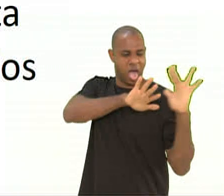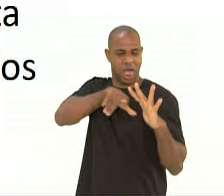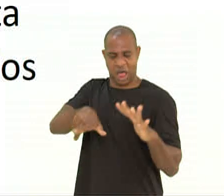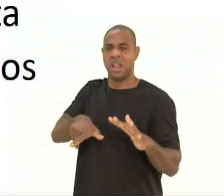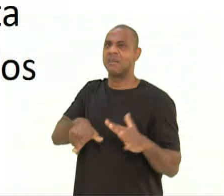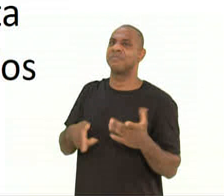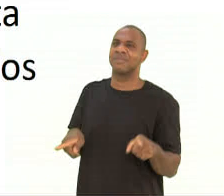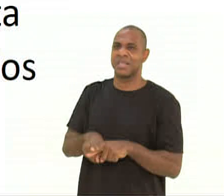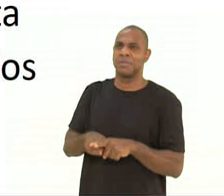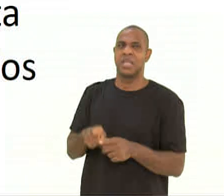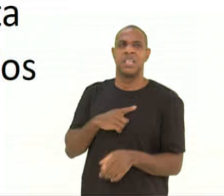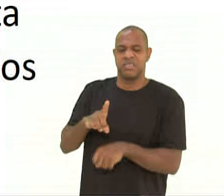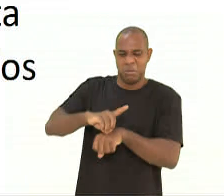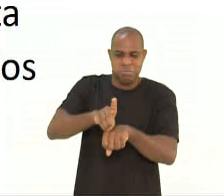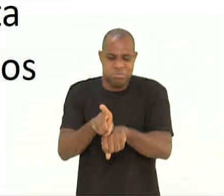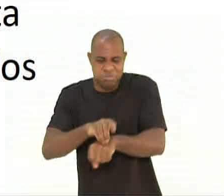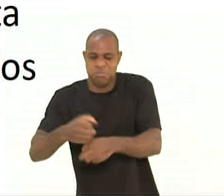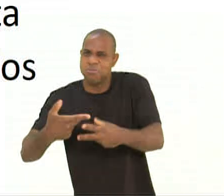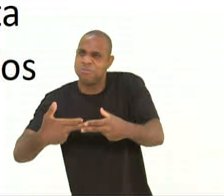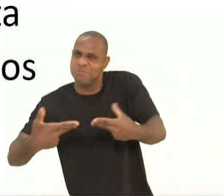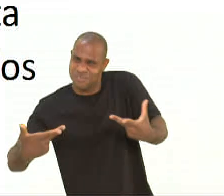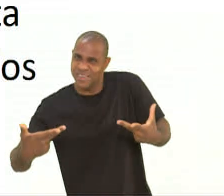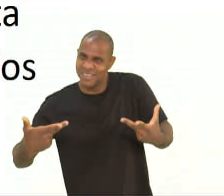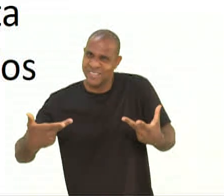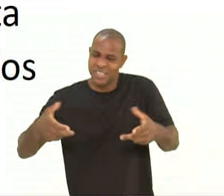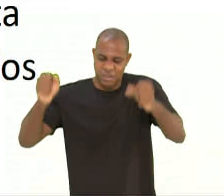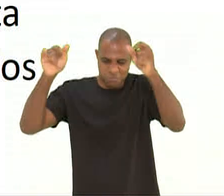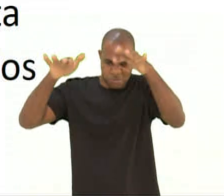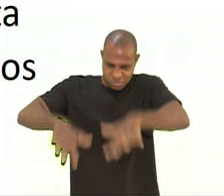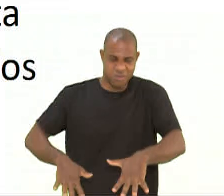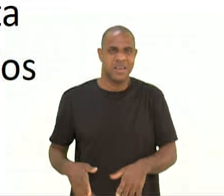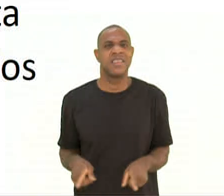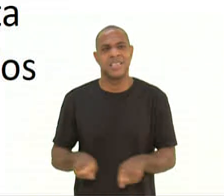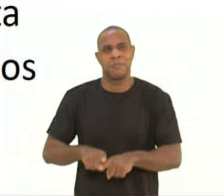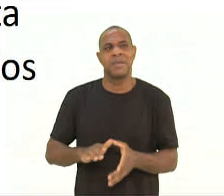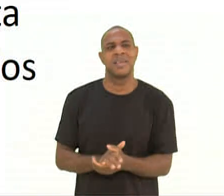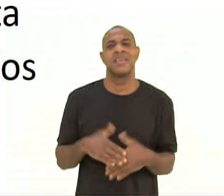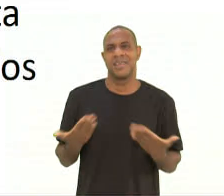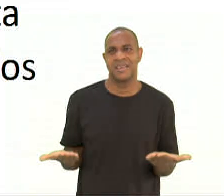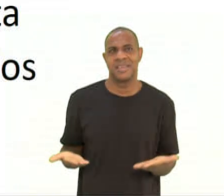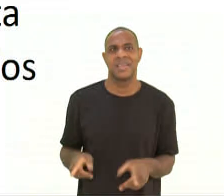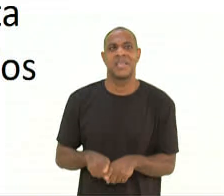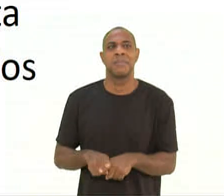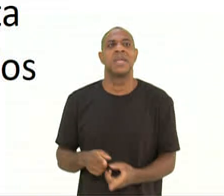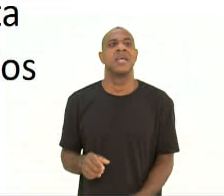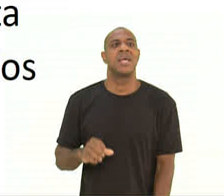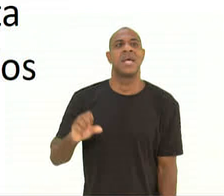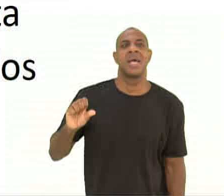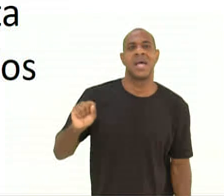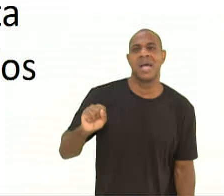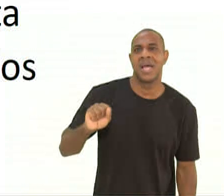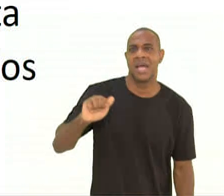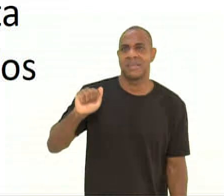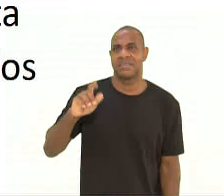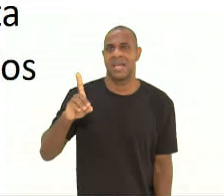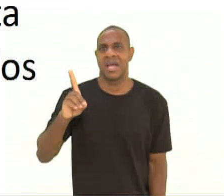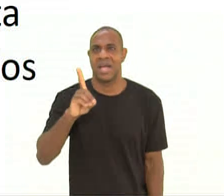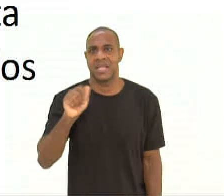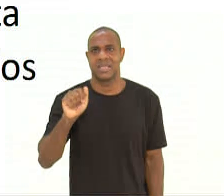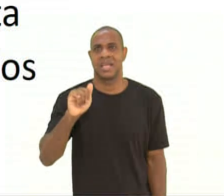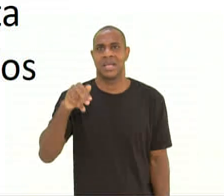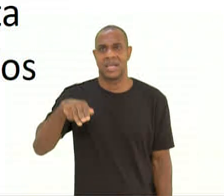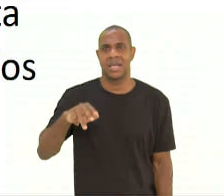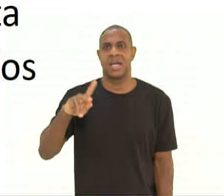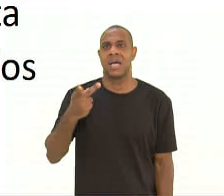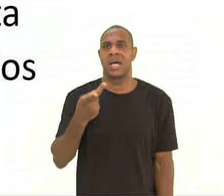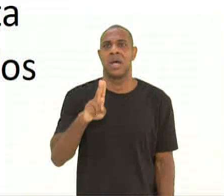de destruição em massa. Acabou então depondo do governo o Saddam Hussein, que depois foi morto,